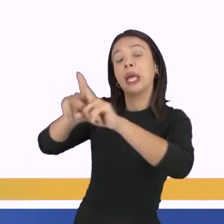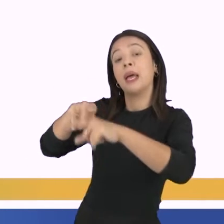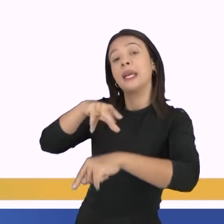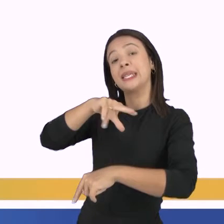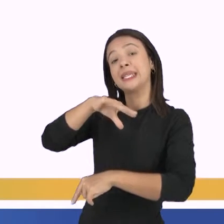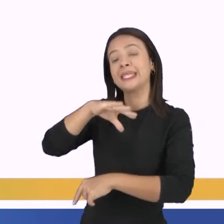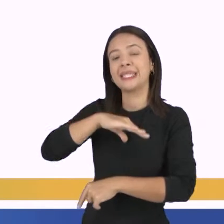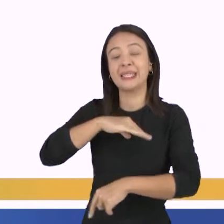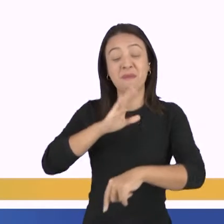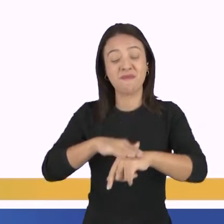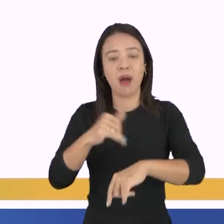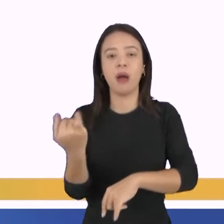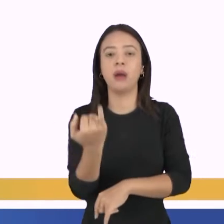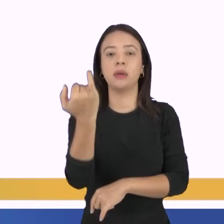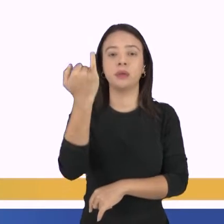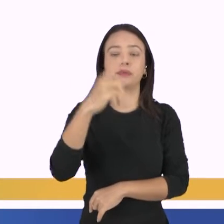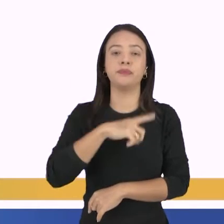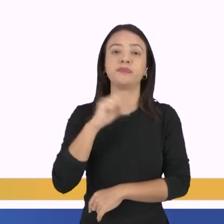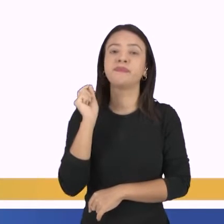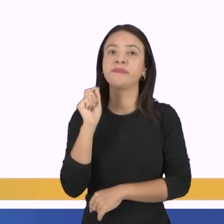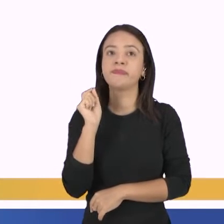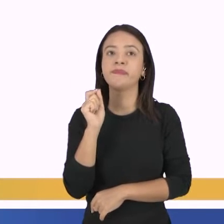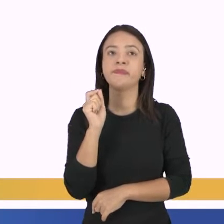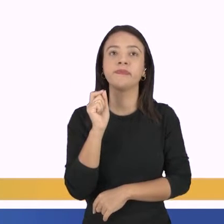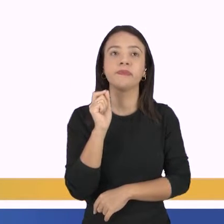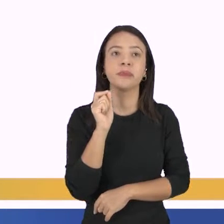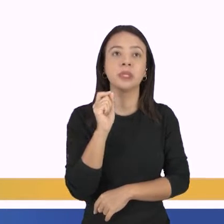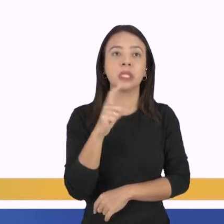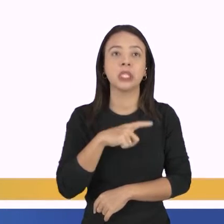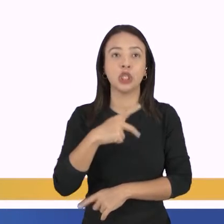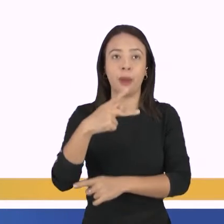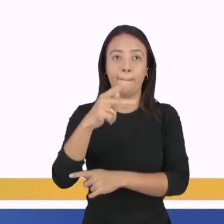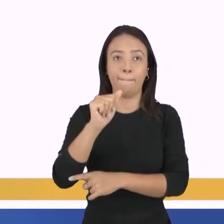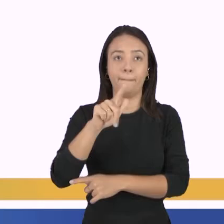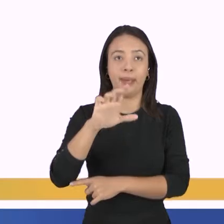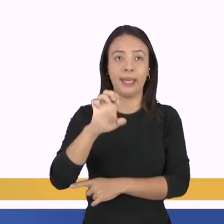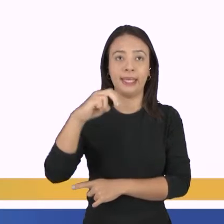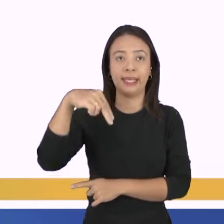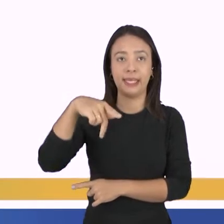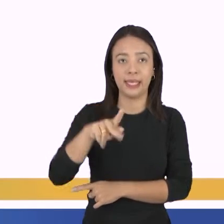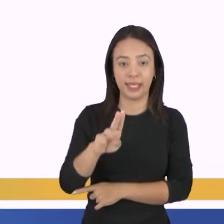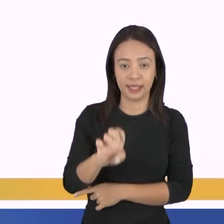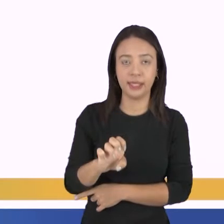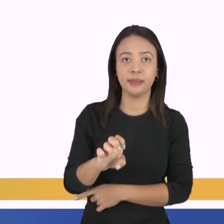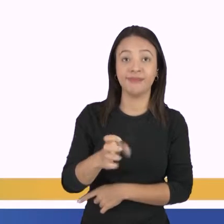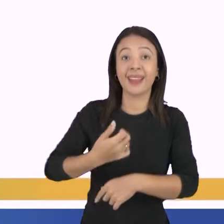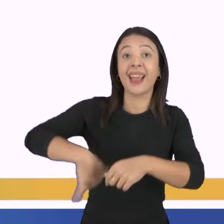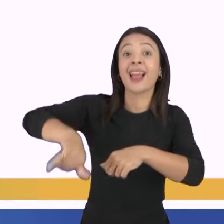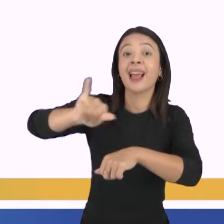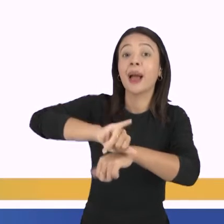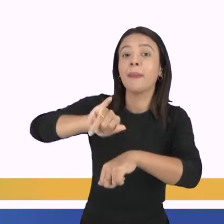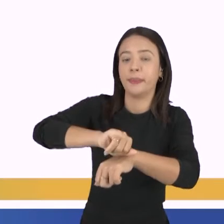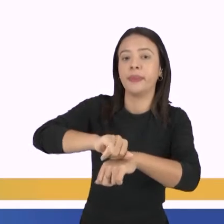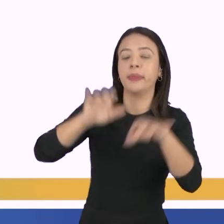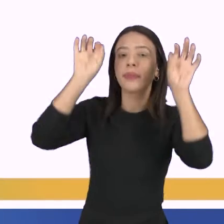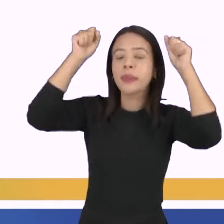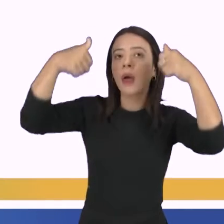mais importantes, ou os grandes centros, vamos ter Palenque, que era a capital maia,